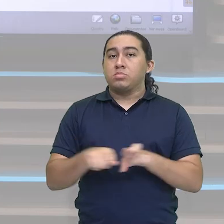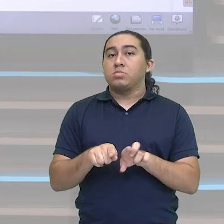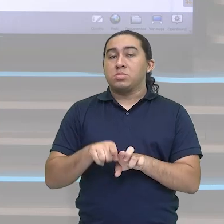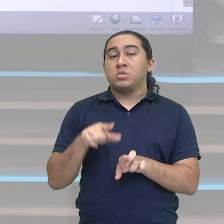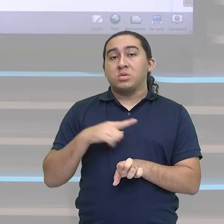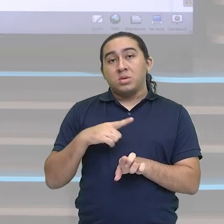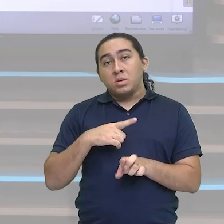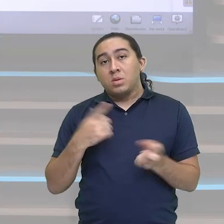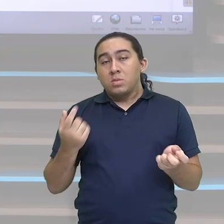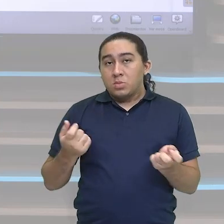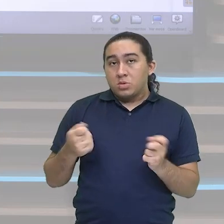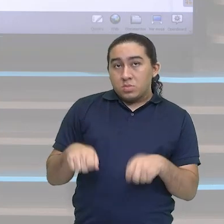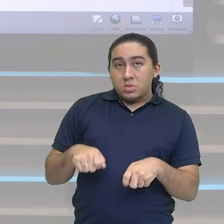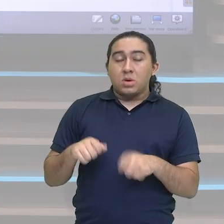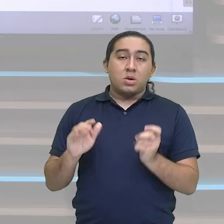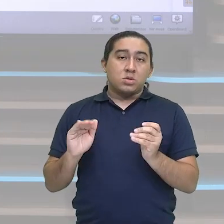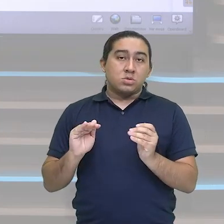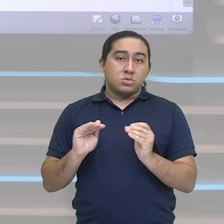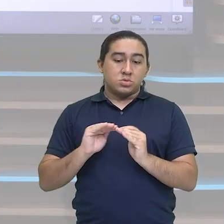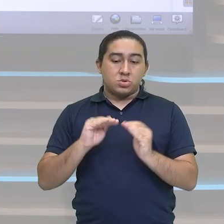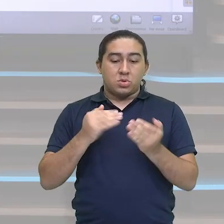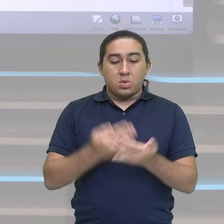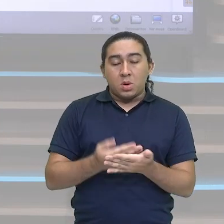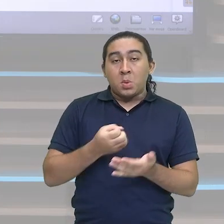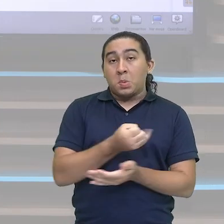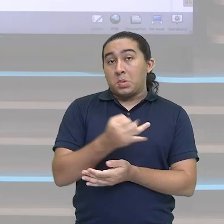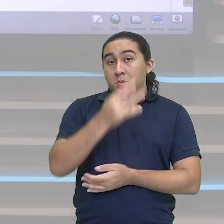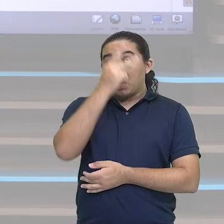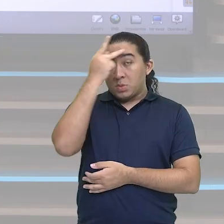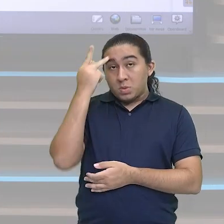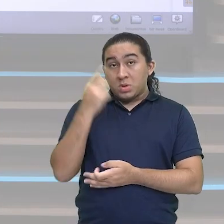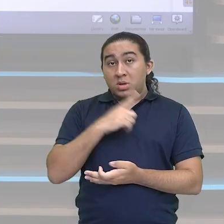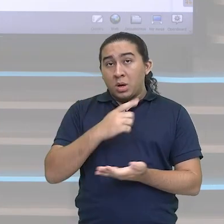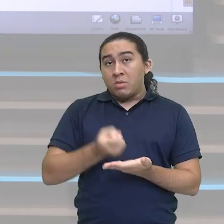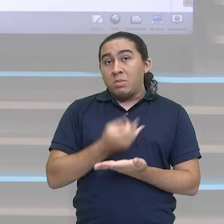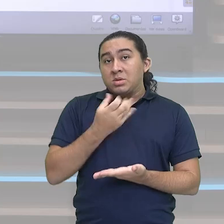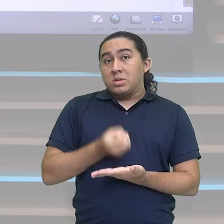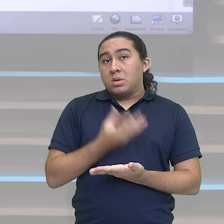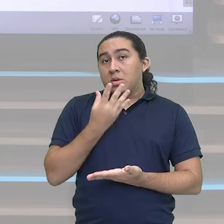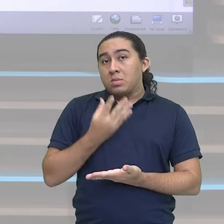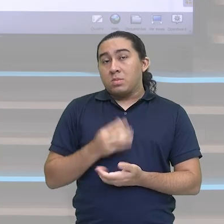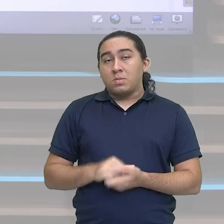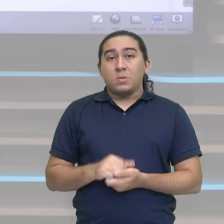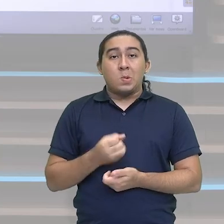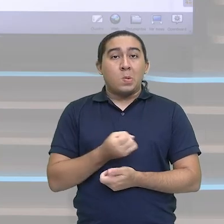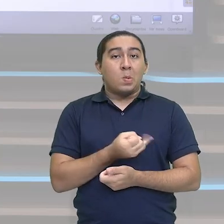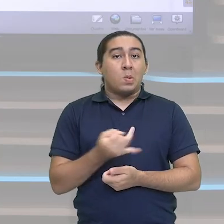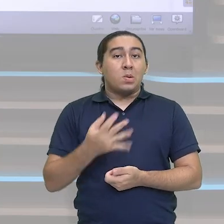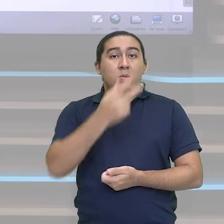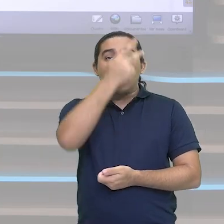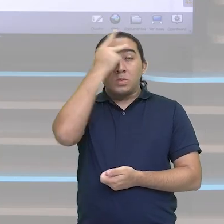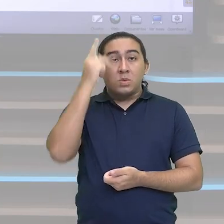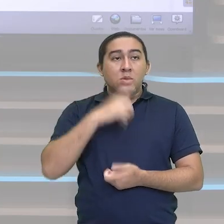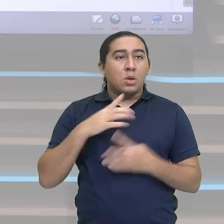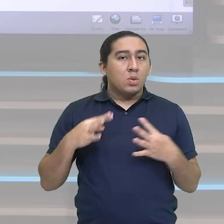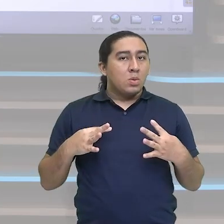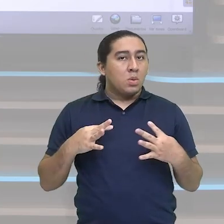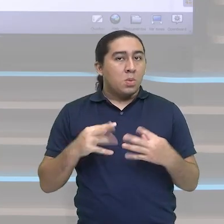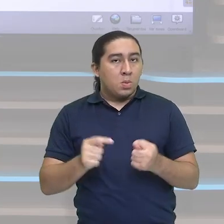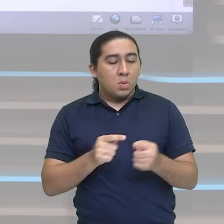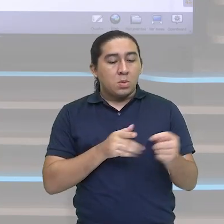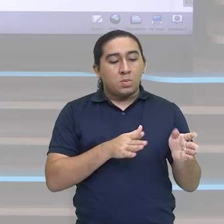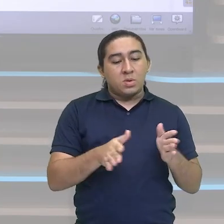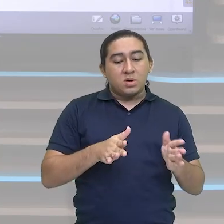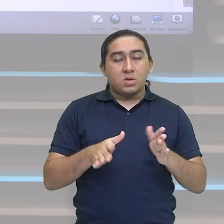escolaridade, isso aí já é um indício. Quantas pessoas são alfabetizadas? Quantas pessoas fizeram ali todos os anos escolares? Quantas pessoas